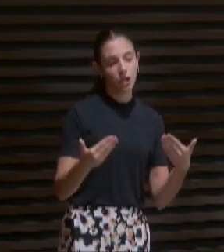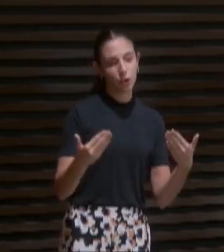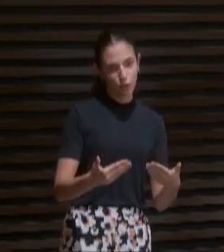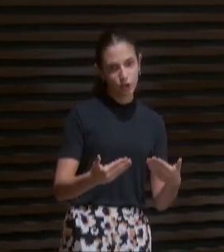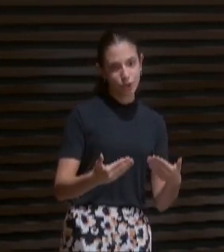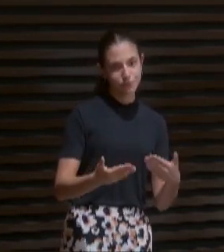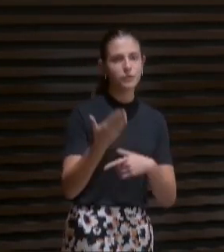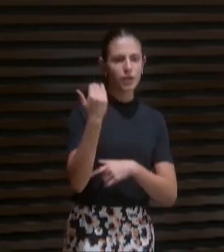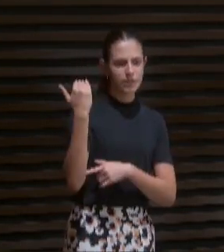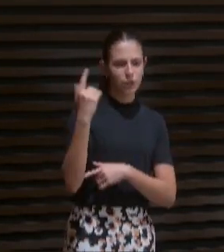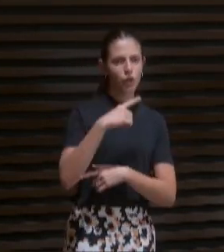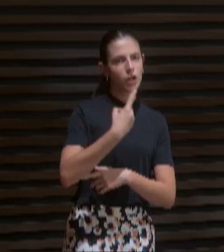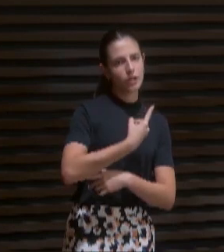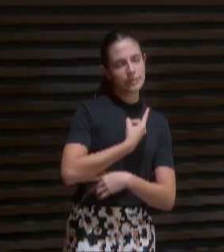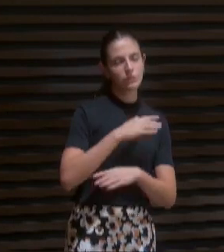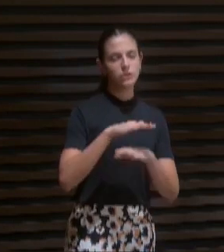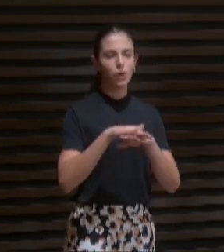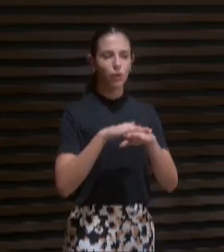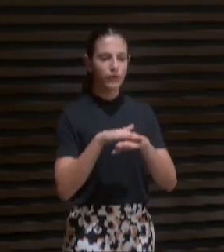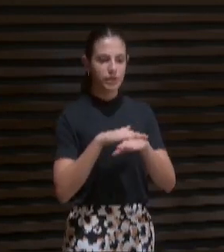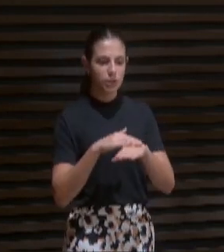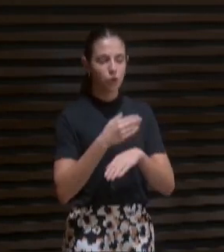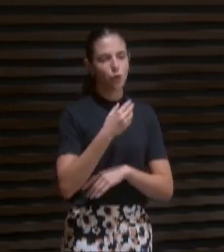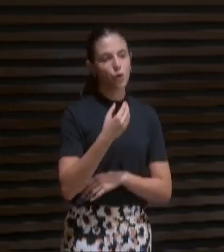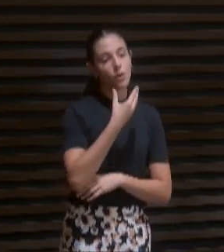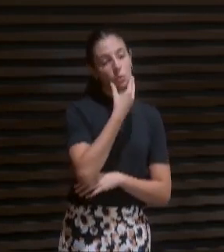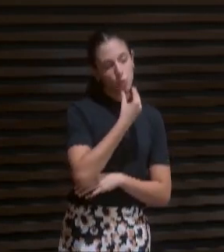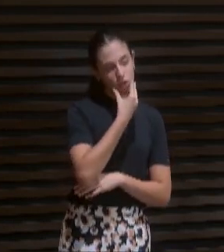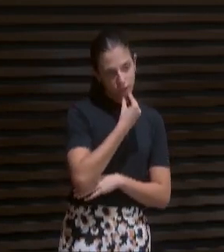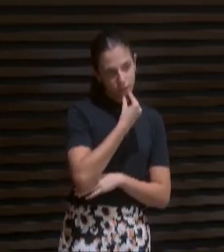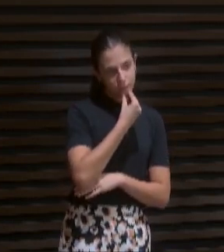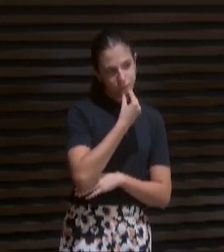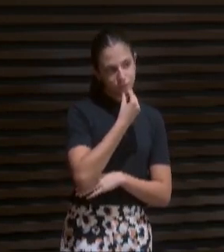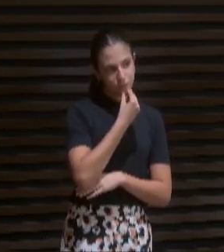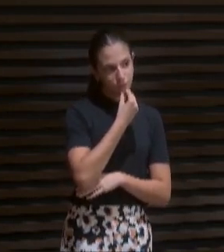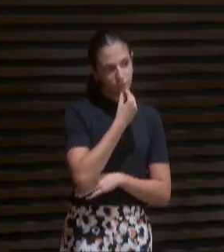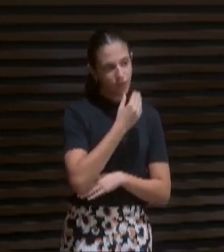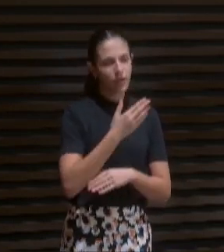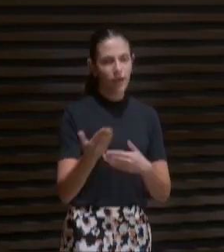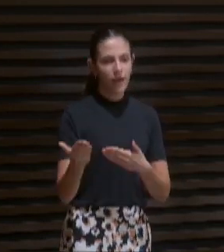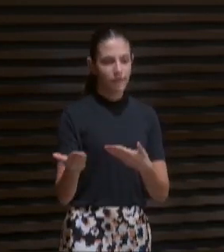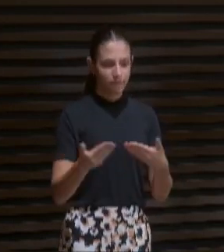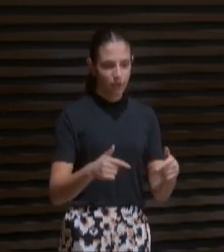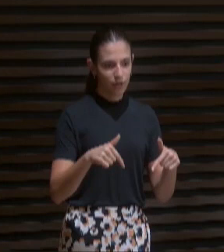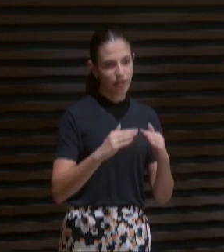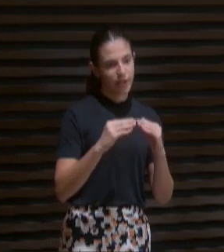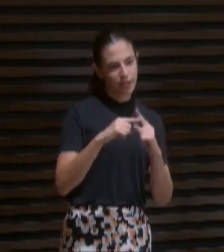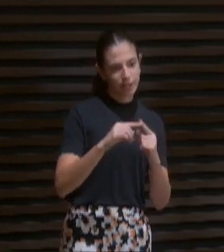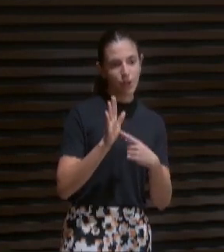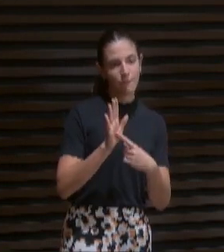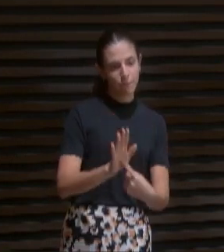comentando, uma irmã veio com a lição da sua filhinha